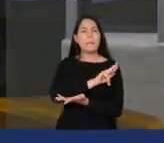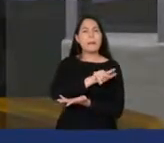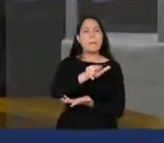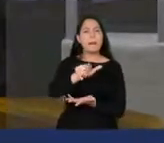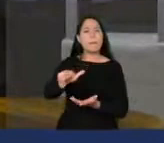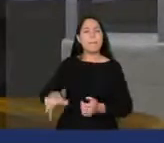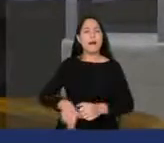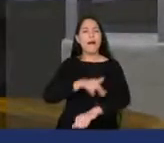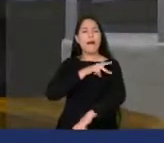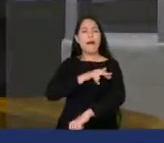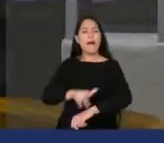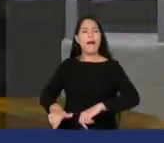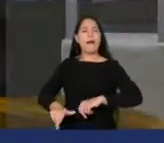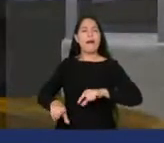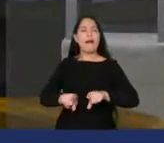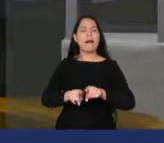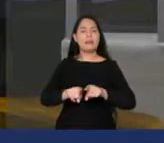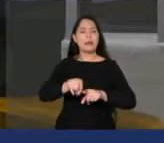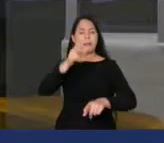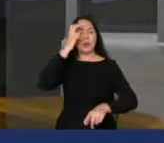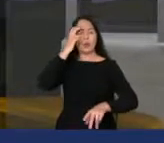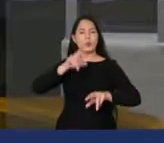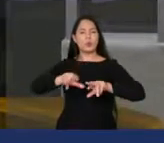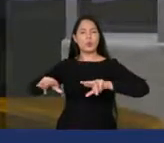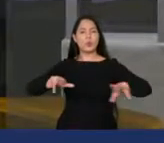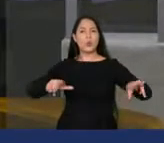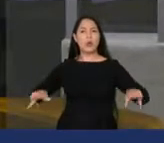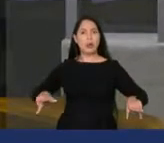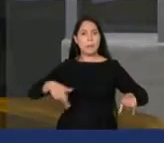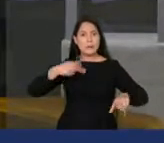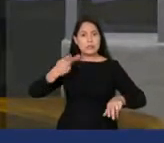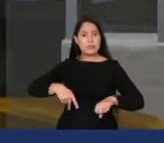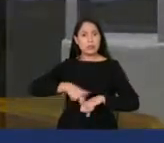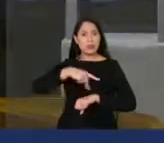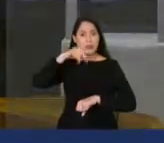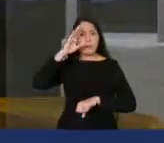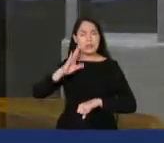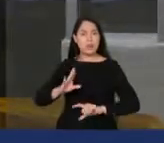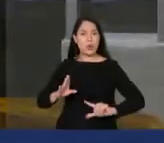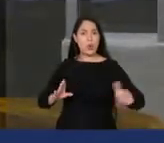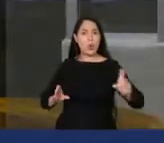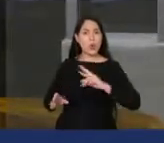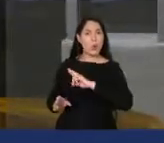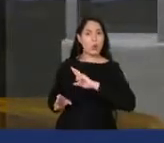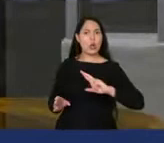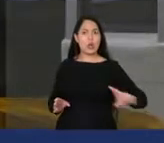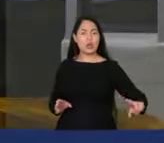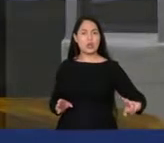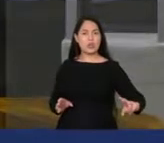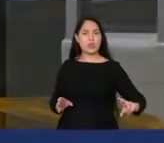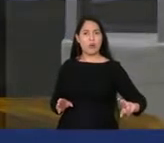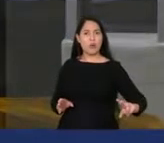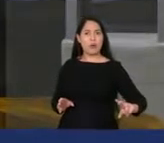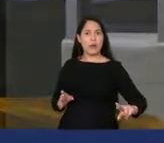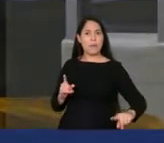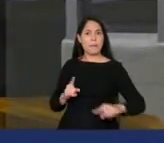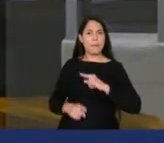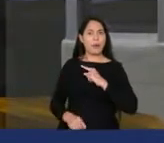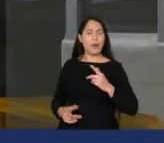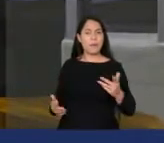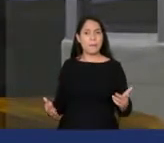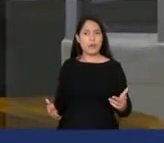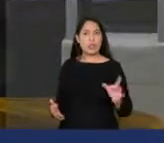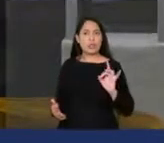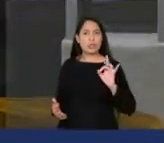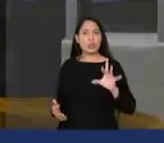e cultural, era proibido de praticar outra religião que não aquela determinada pelo